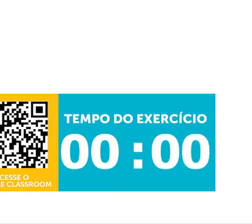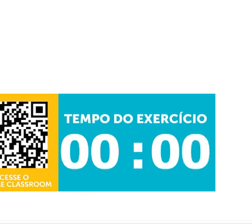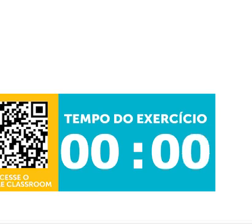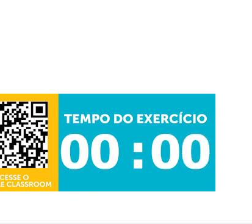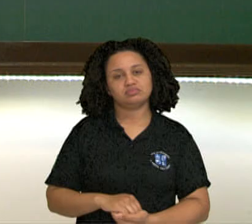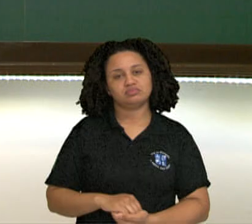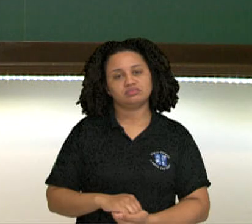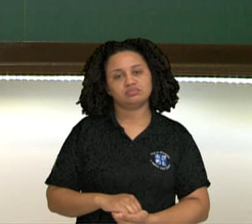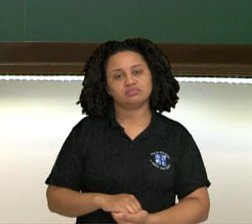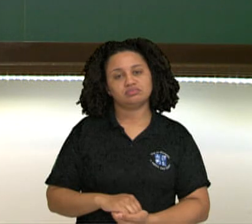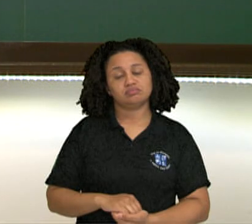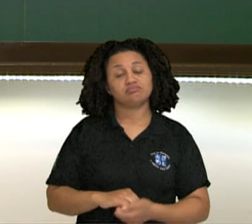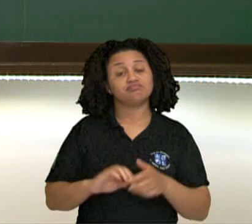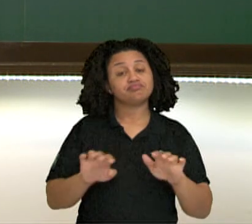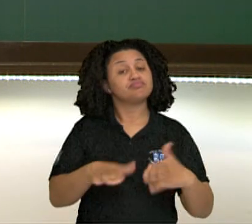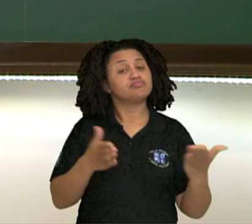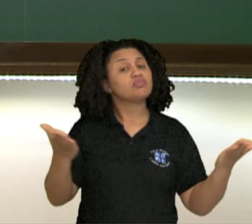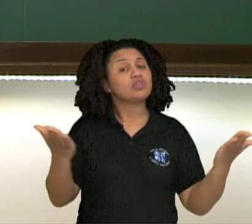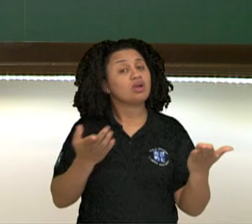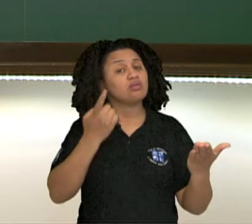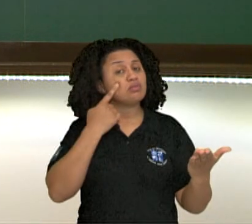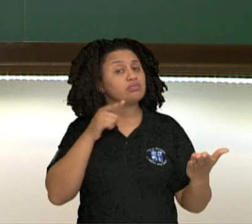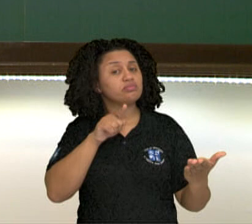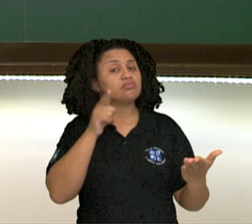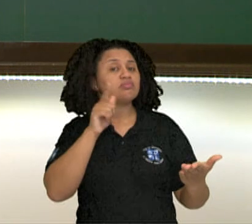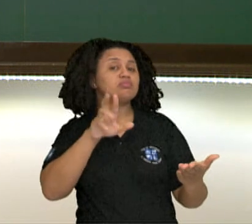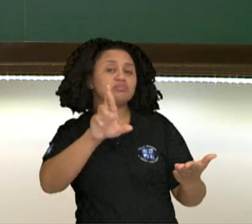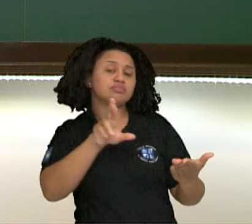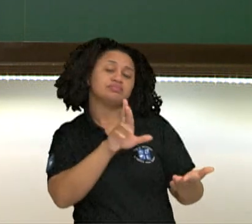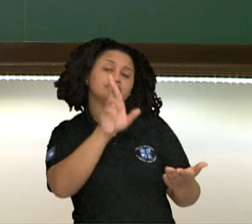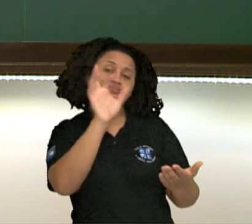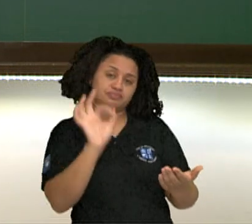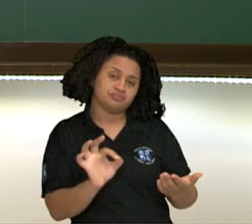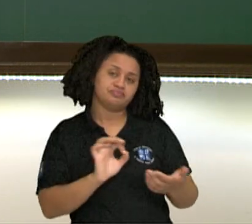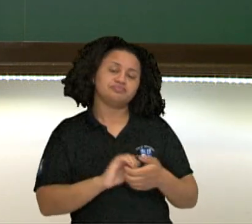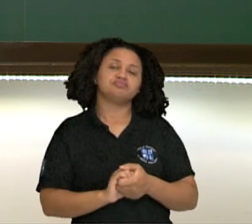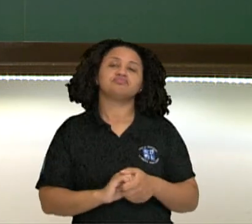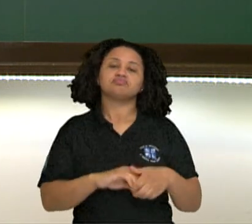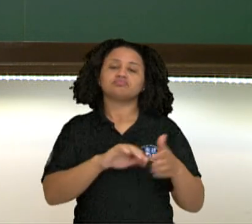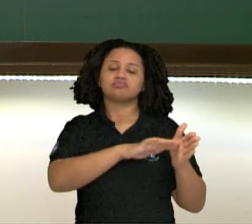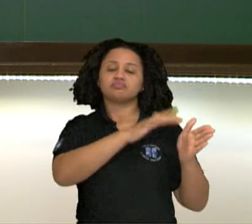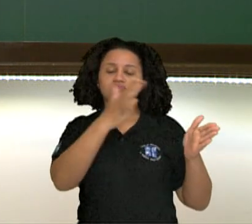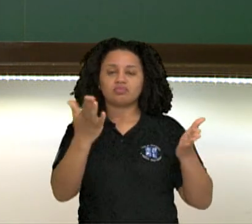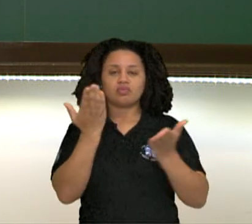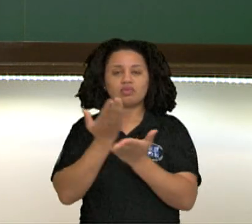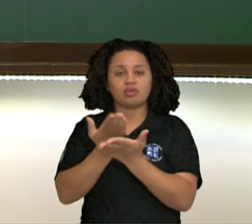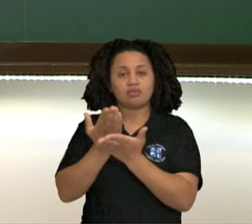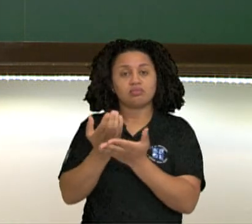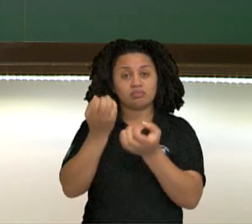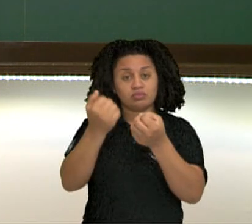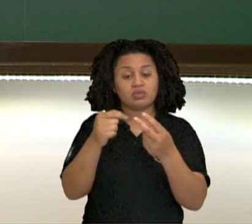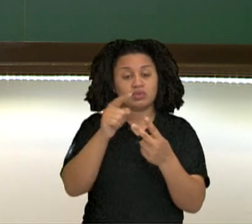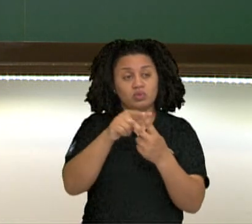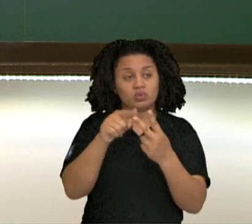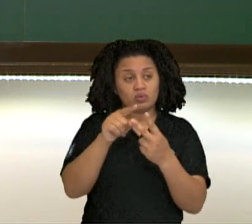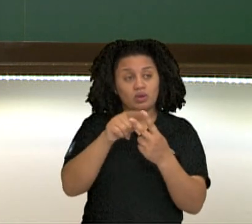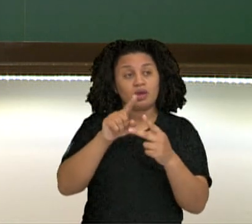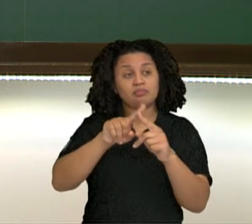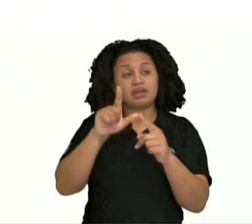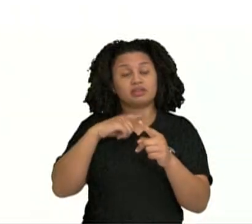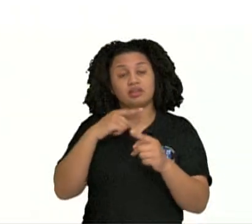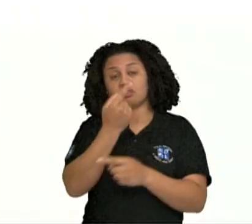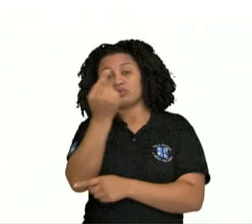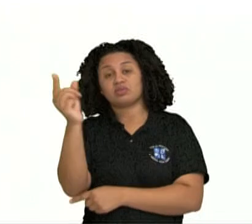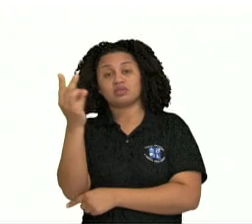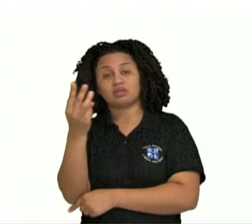E aí e vamos ver se acertou eu falei no durante a aula ali em duas mas existe uma